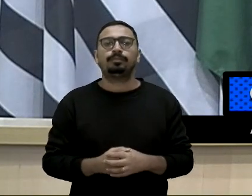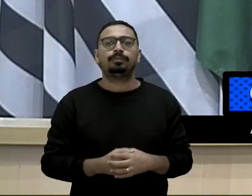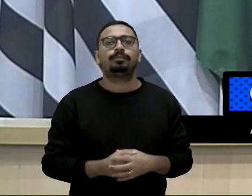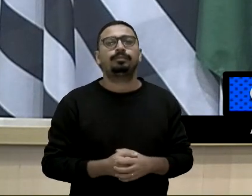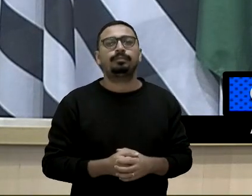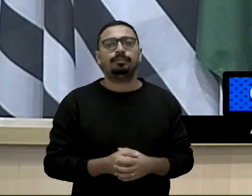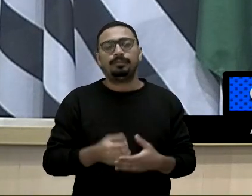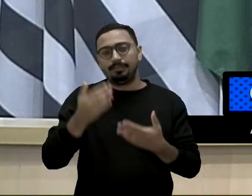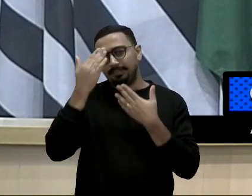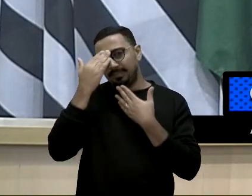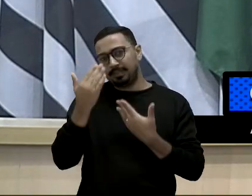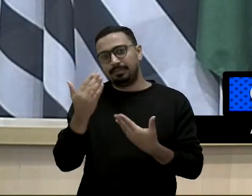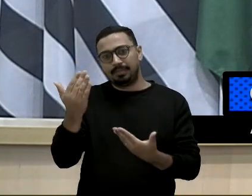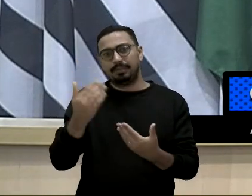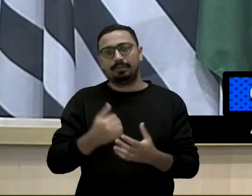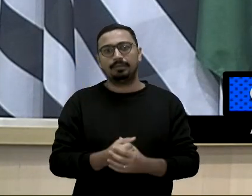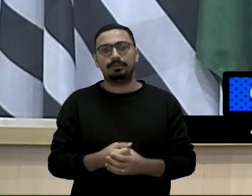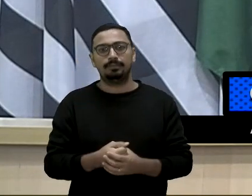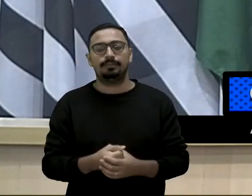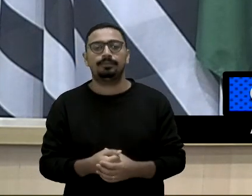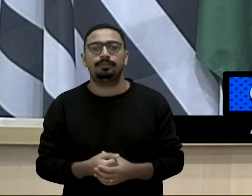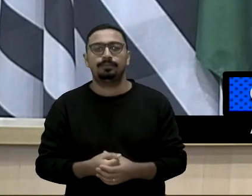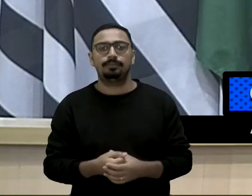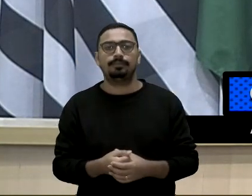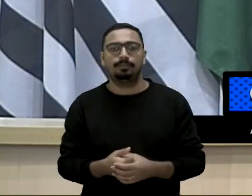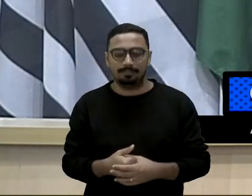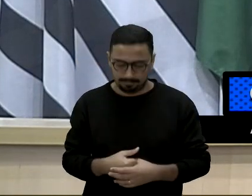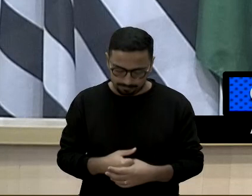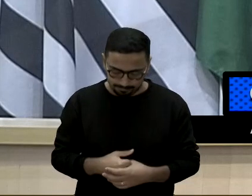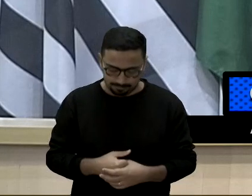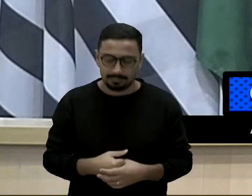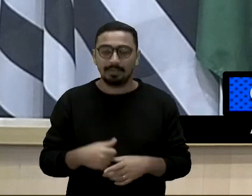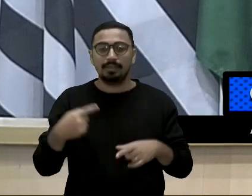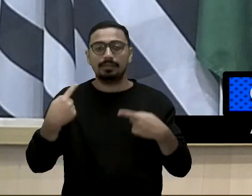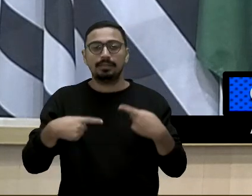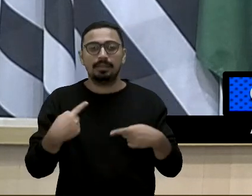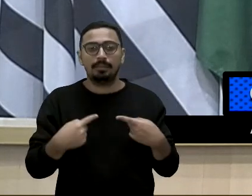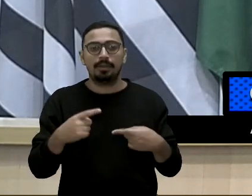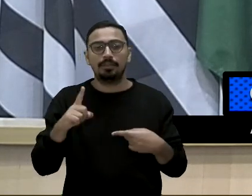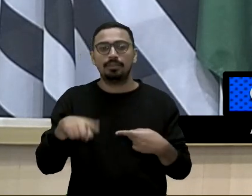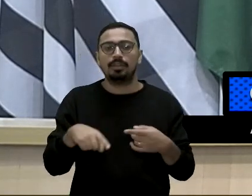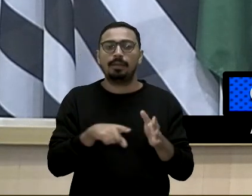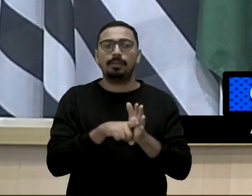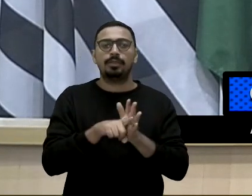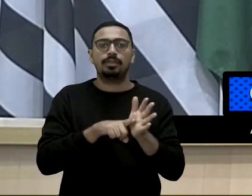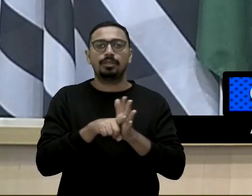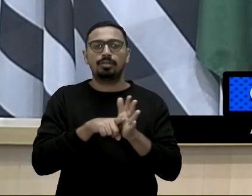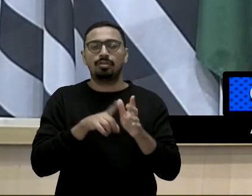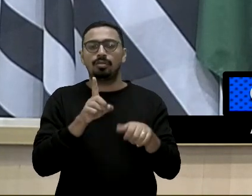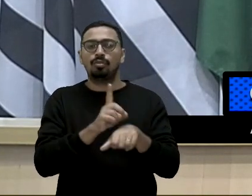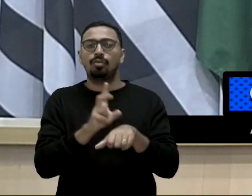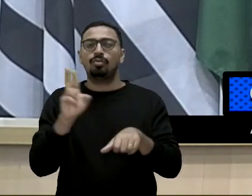Bom, obrigada. Então, nesse discurso, né, a pesquisadora, a doutora...